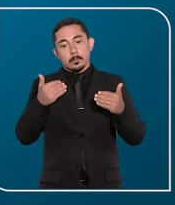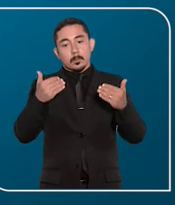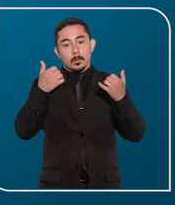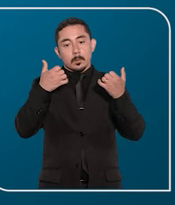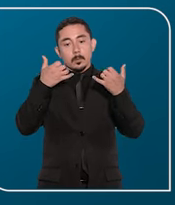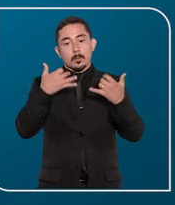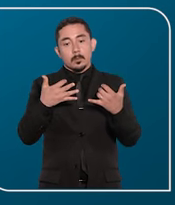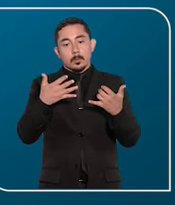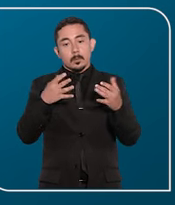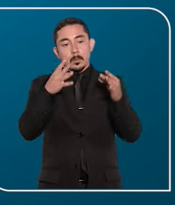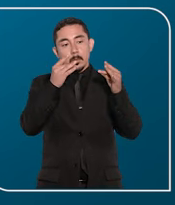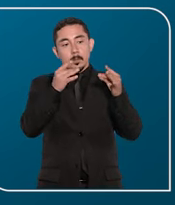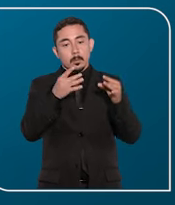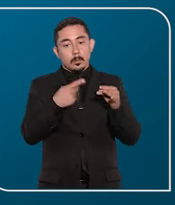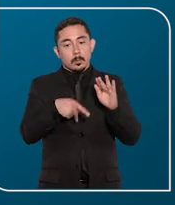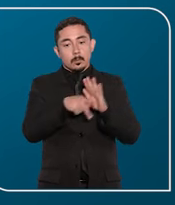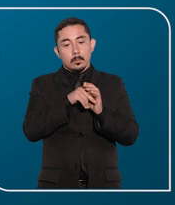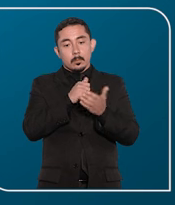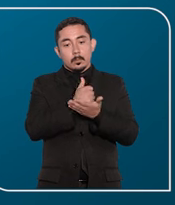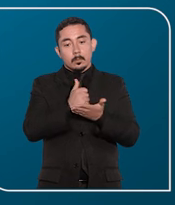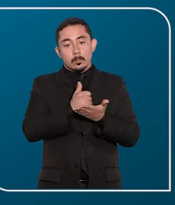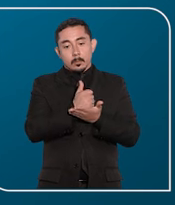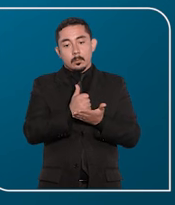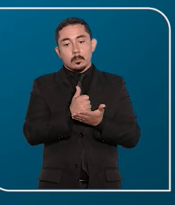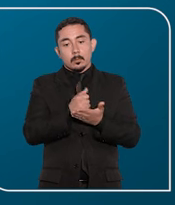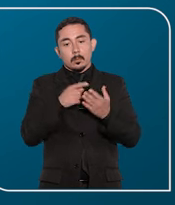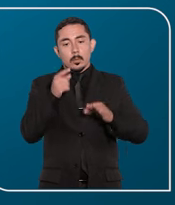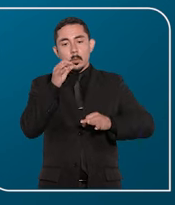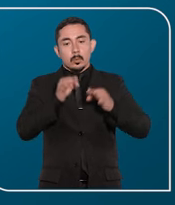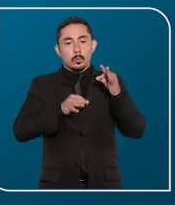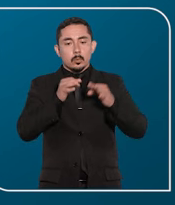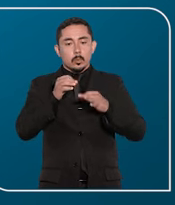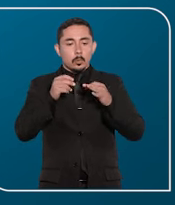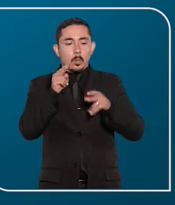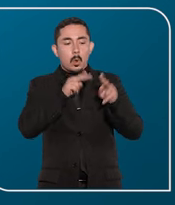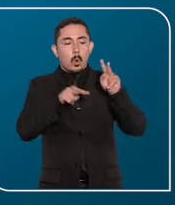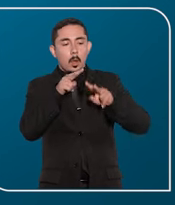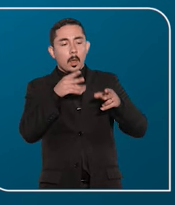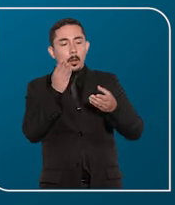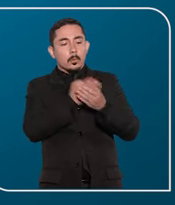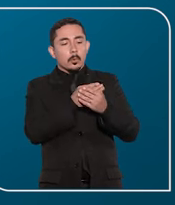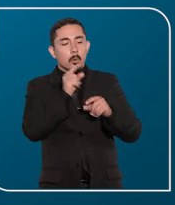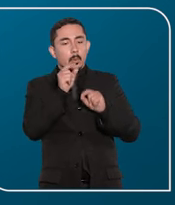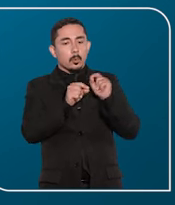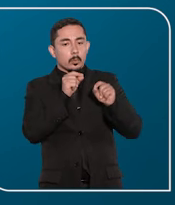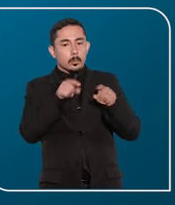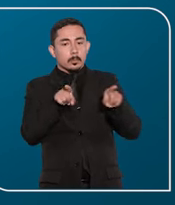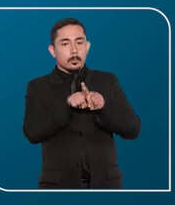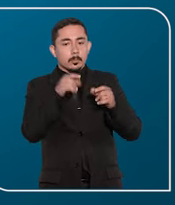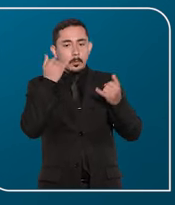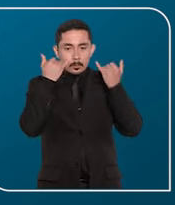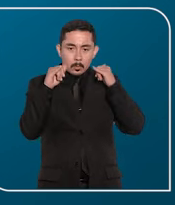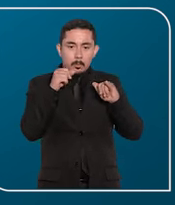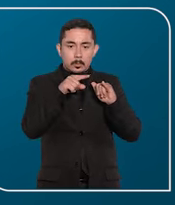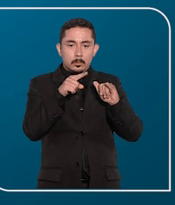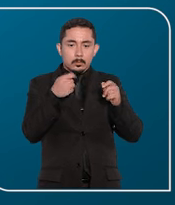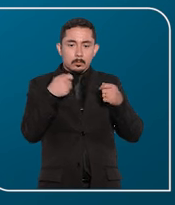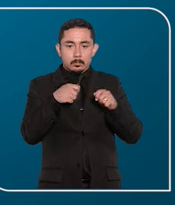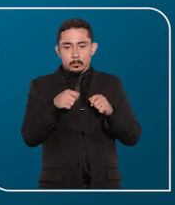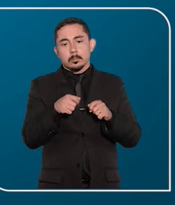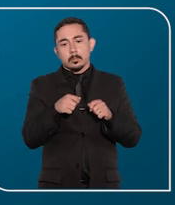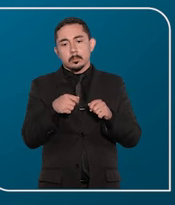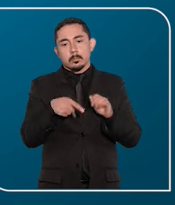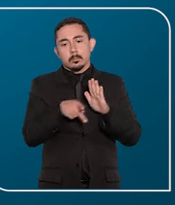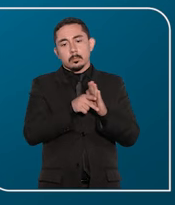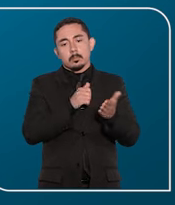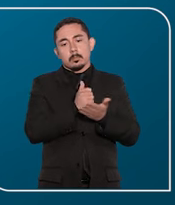de fundamentação. O que que o juiz deve olhar no processo, que tipo de informação ele deve buscar para poder fundamentar